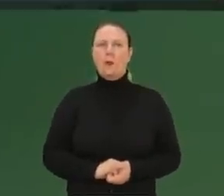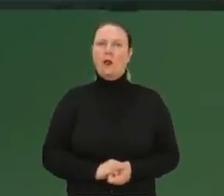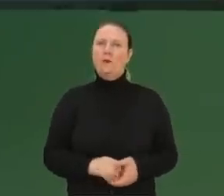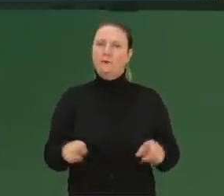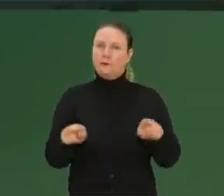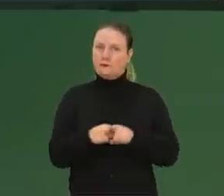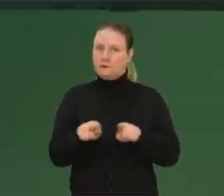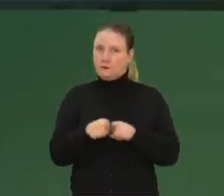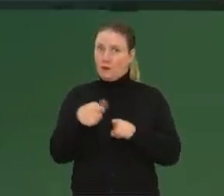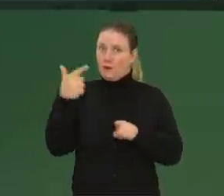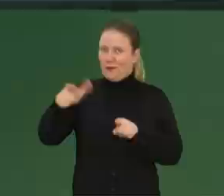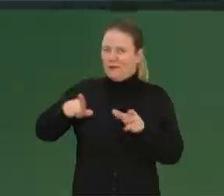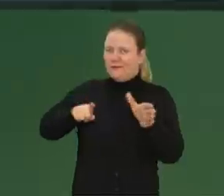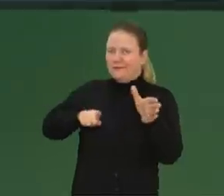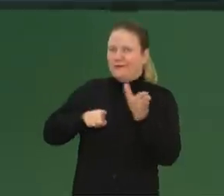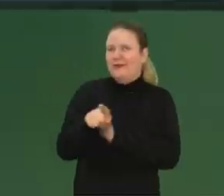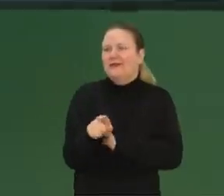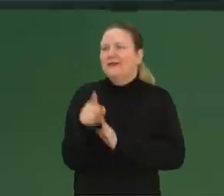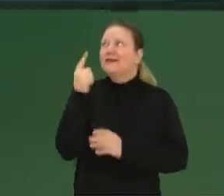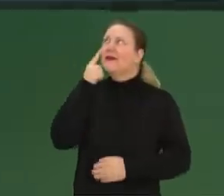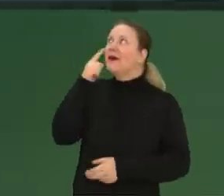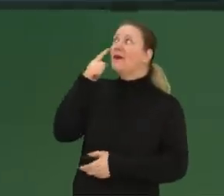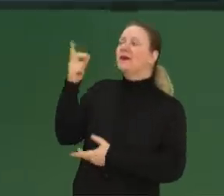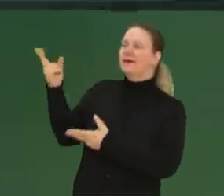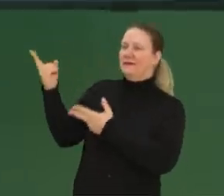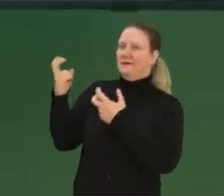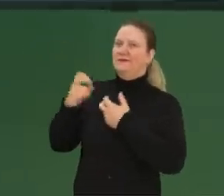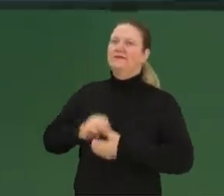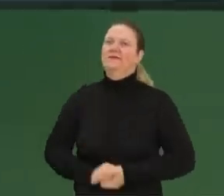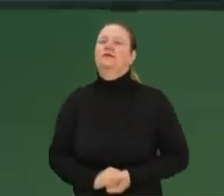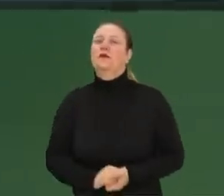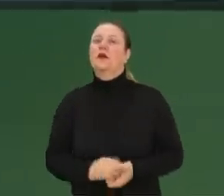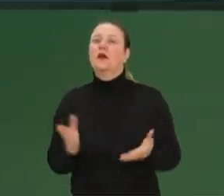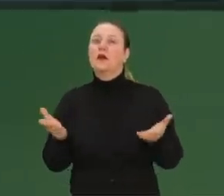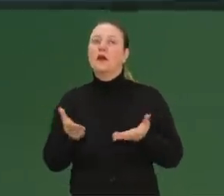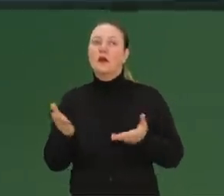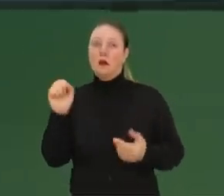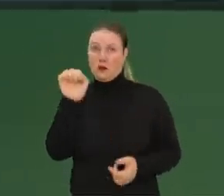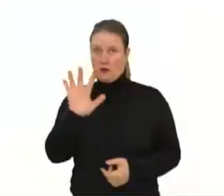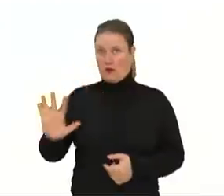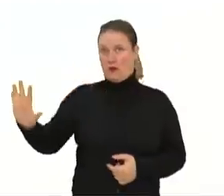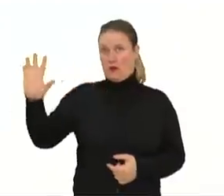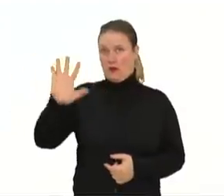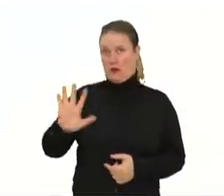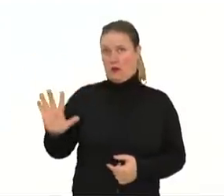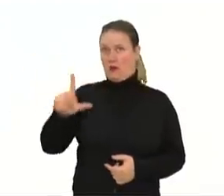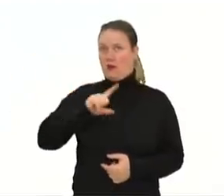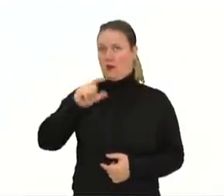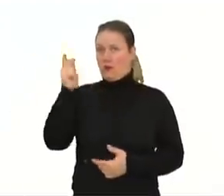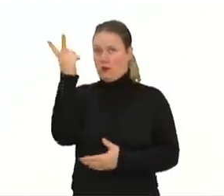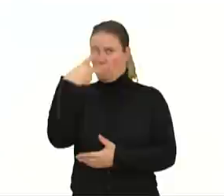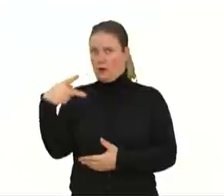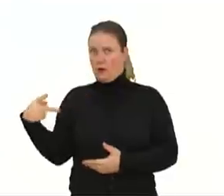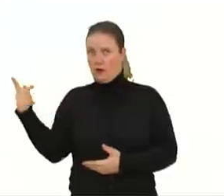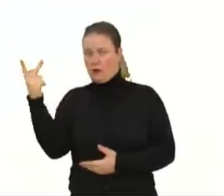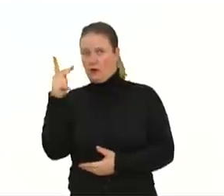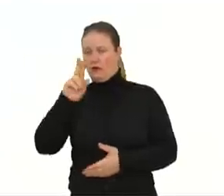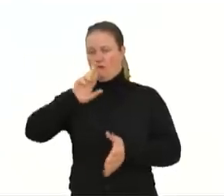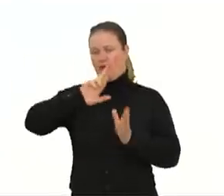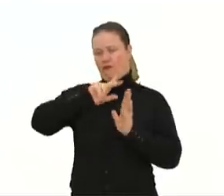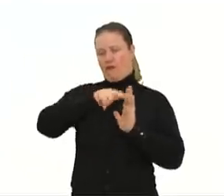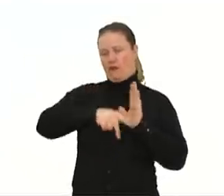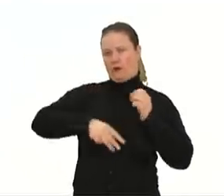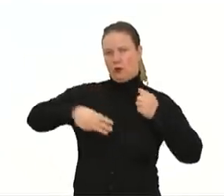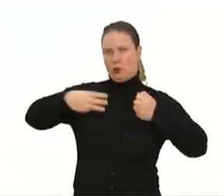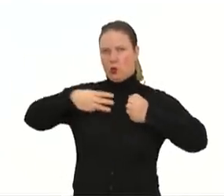Temos mais um quiz aqui. Vamos ver o que esse diz. Observe a imagem abaixo. Temos aqui, então, várias